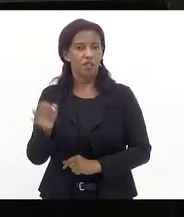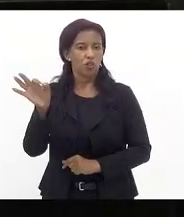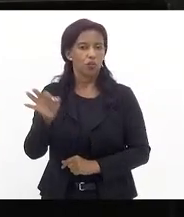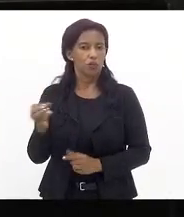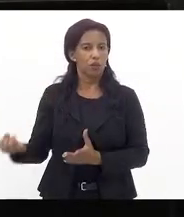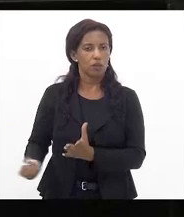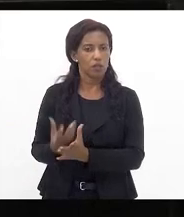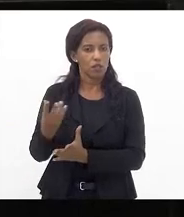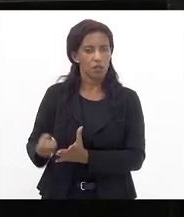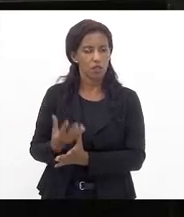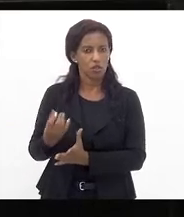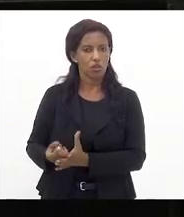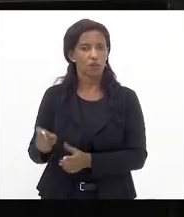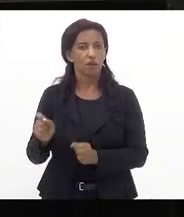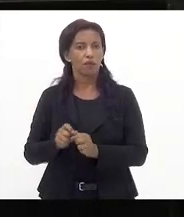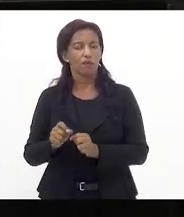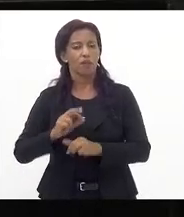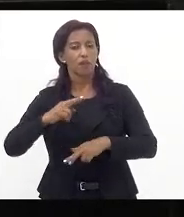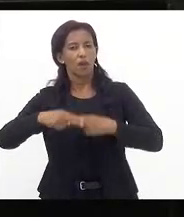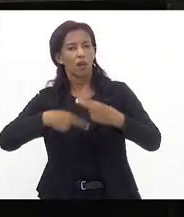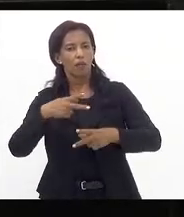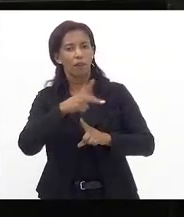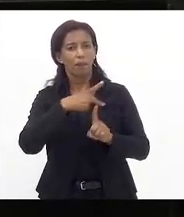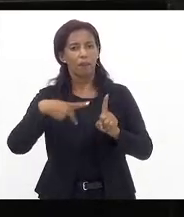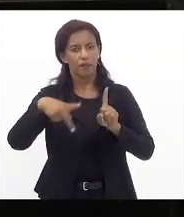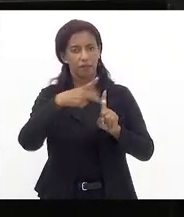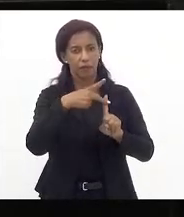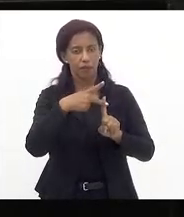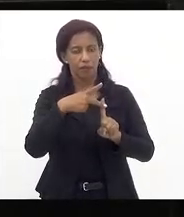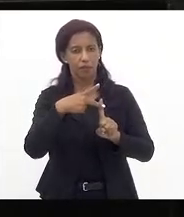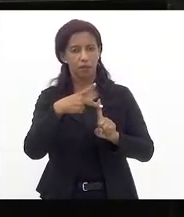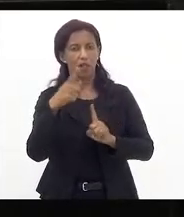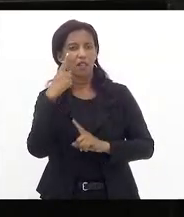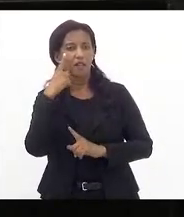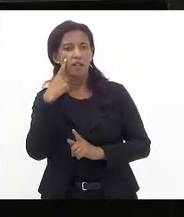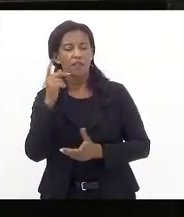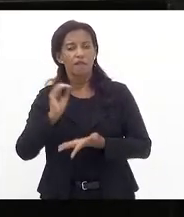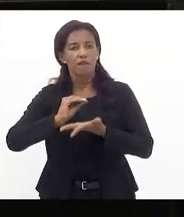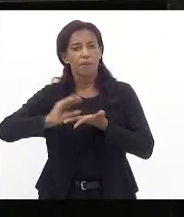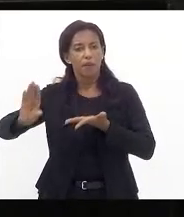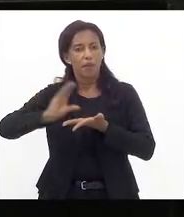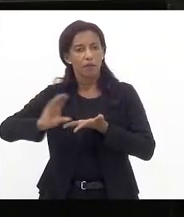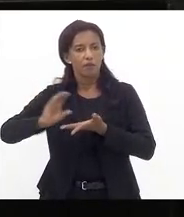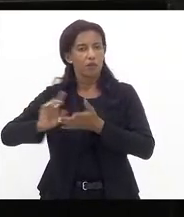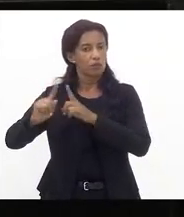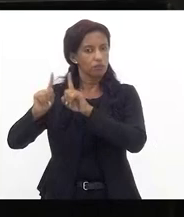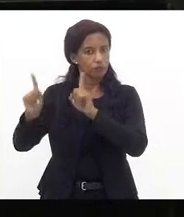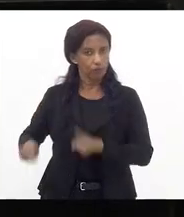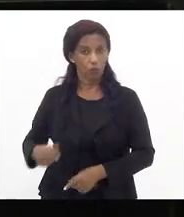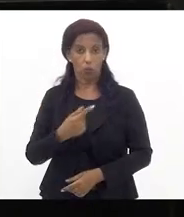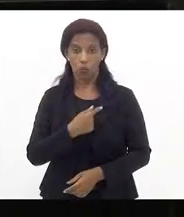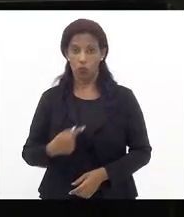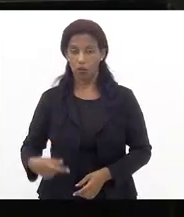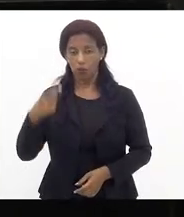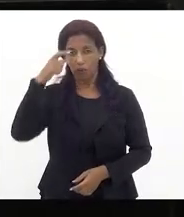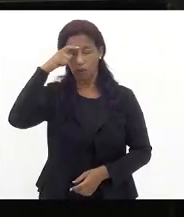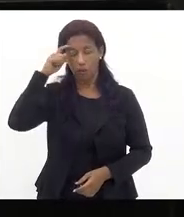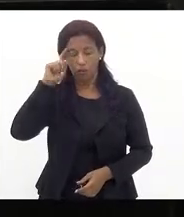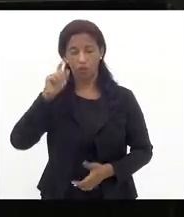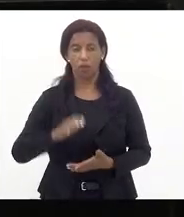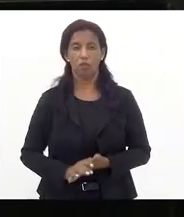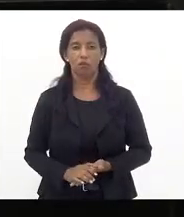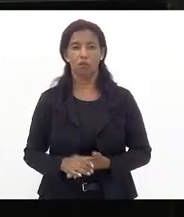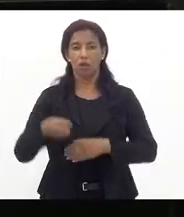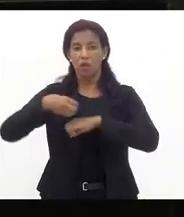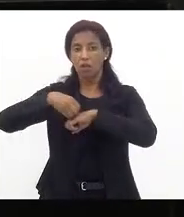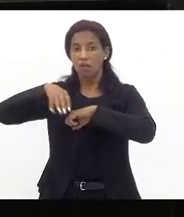incentivos e benefícios, fazer uma reforma da Previdência e rever benefício dos servidores. O governador Cláudio Castro